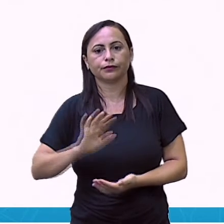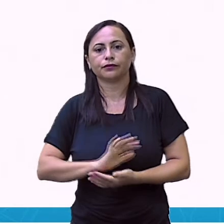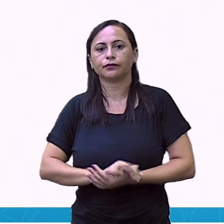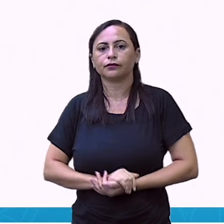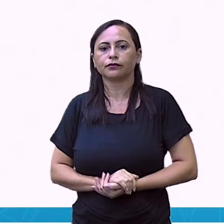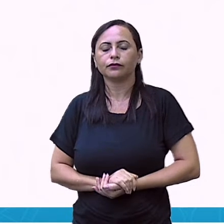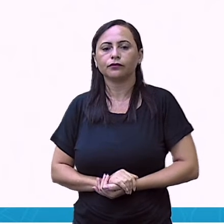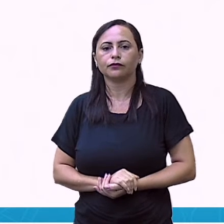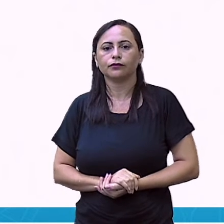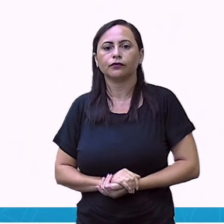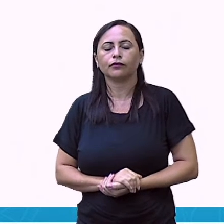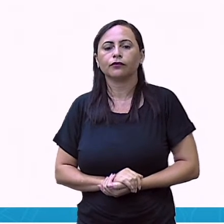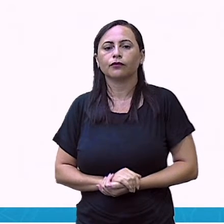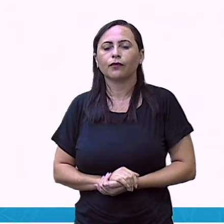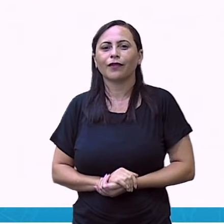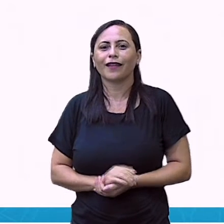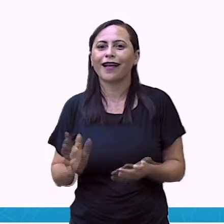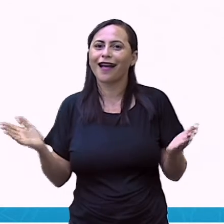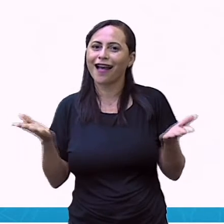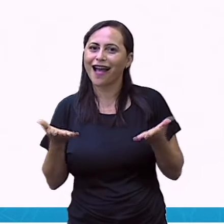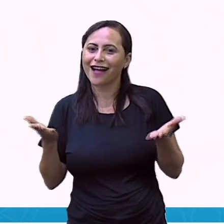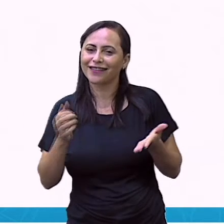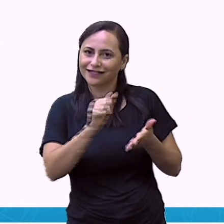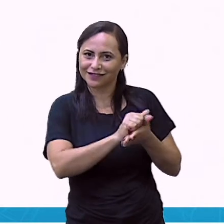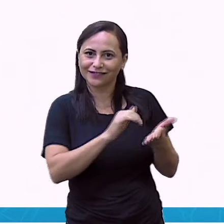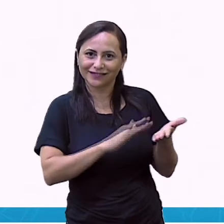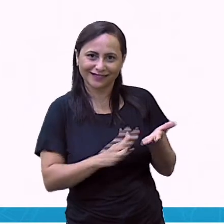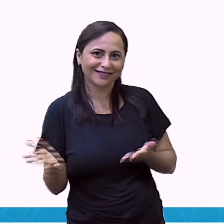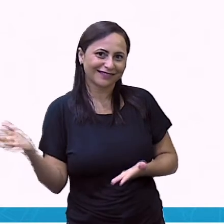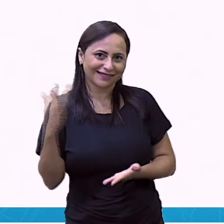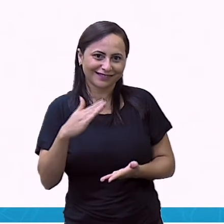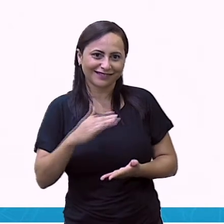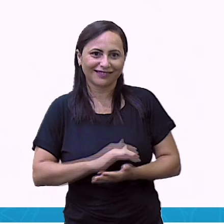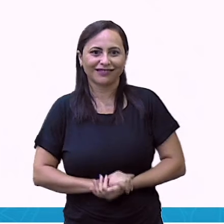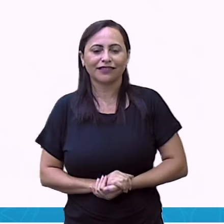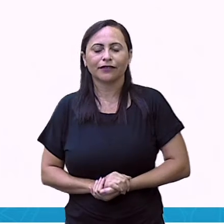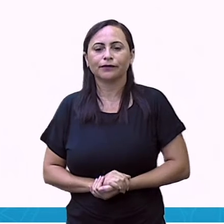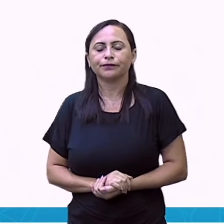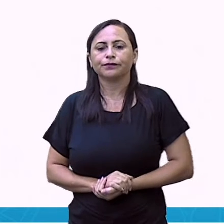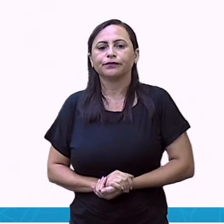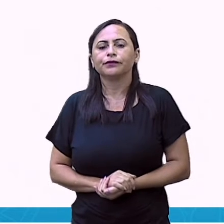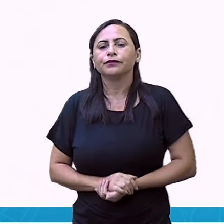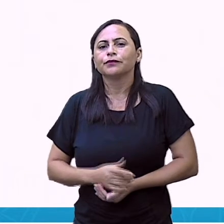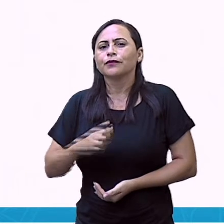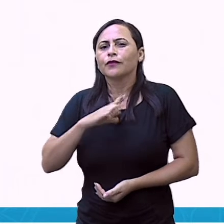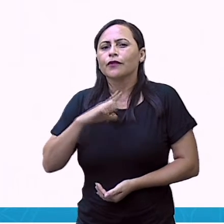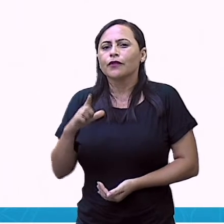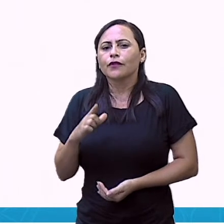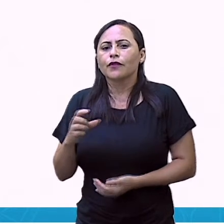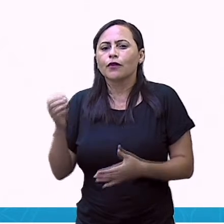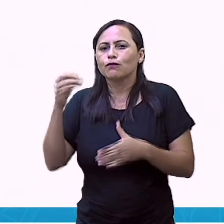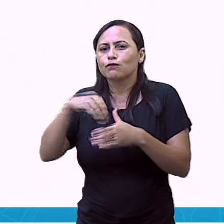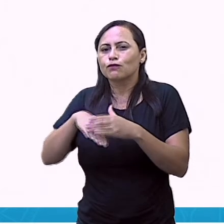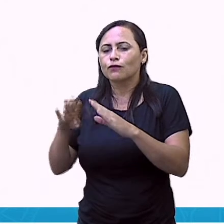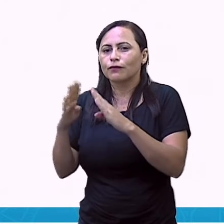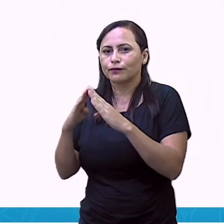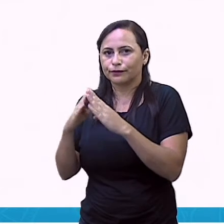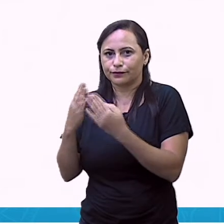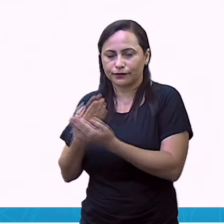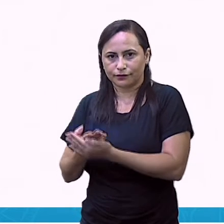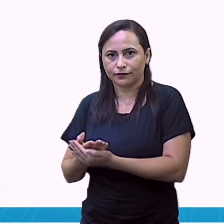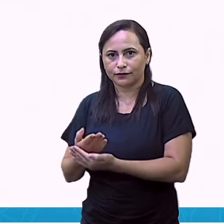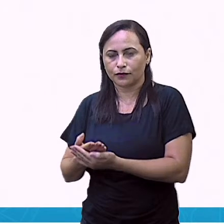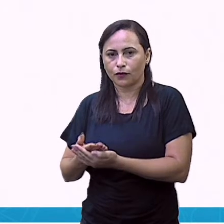KM. Vamos às nossas atividades? Bem, se nós estivéssemos dentro da sala de aula